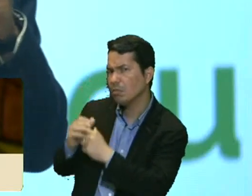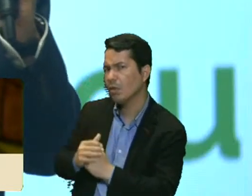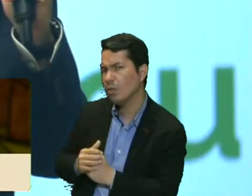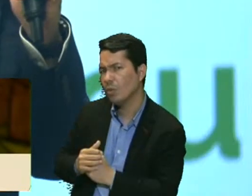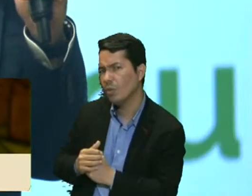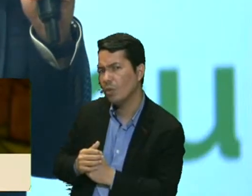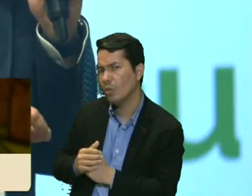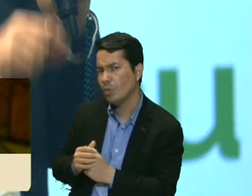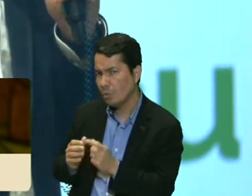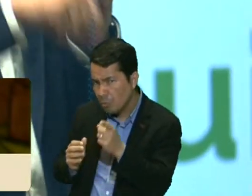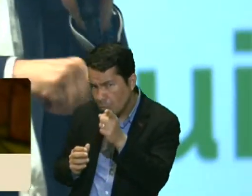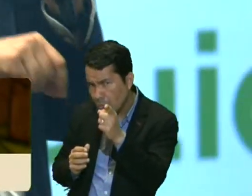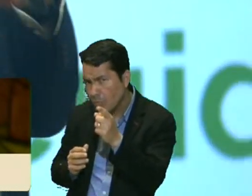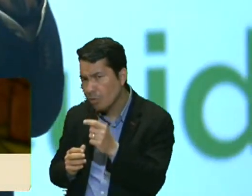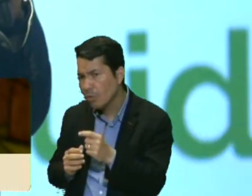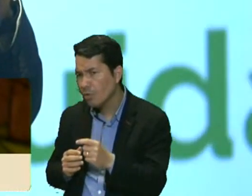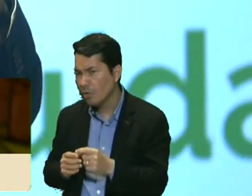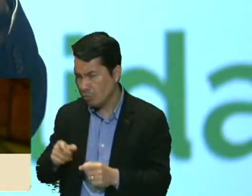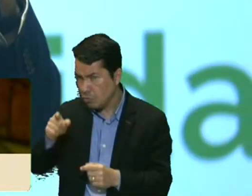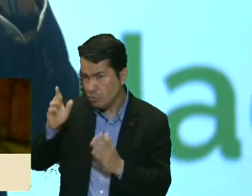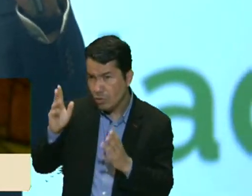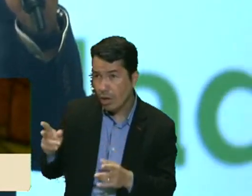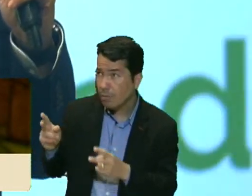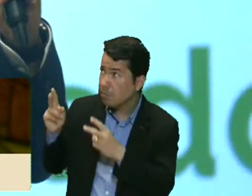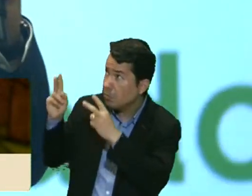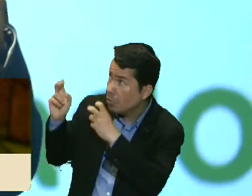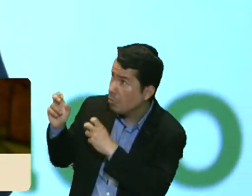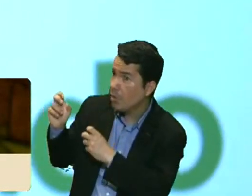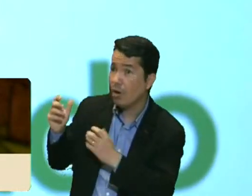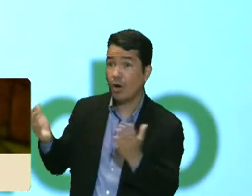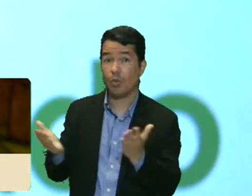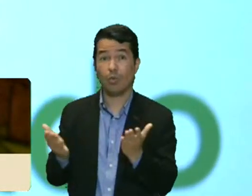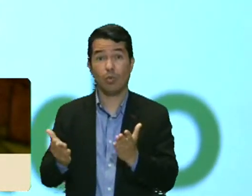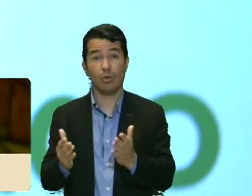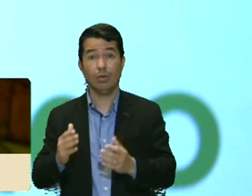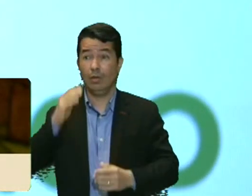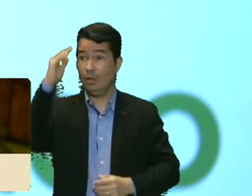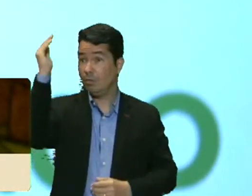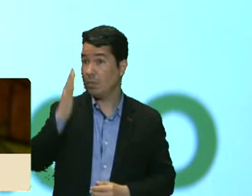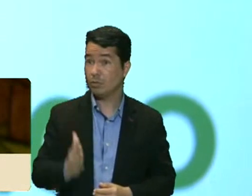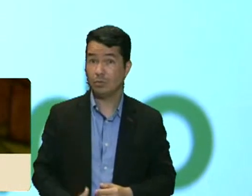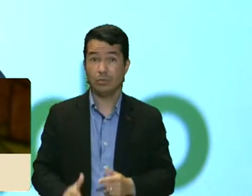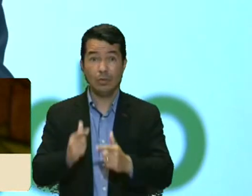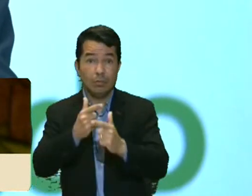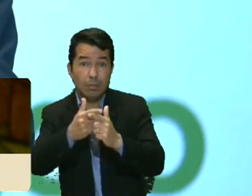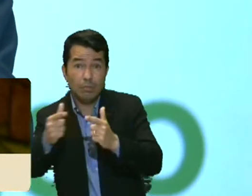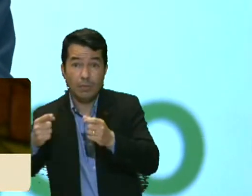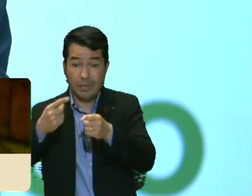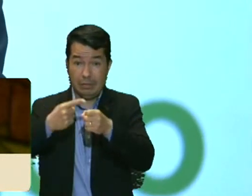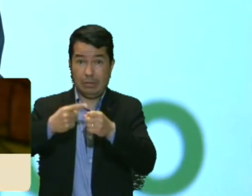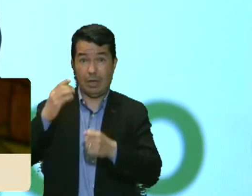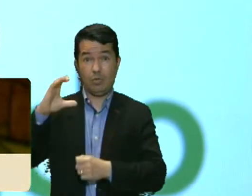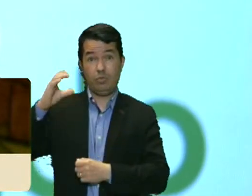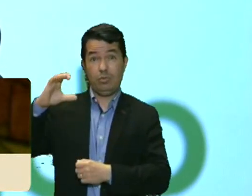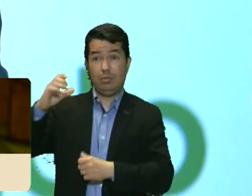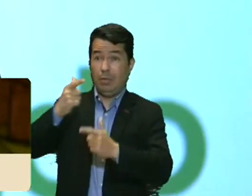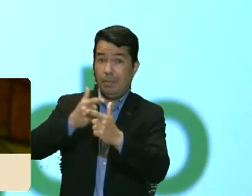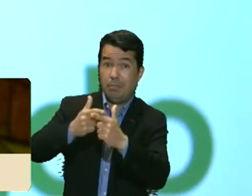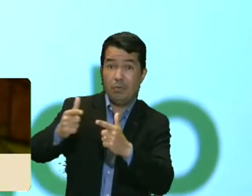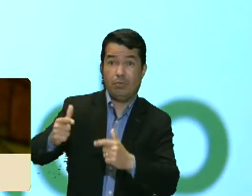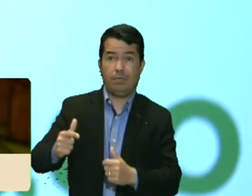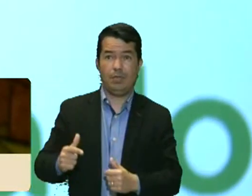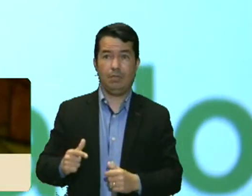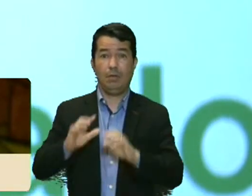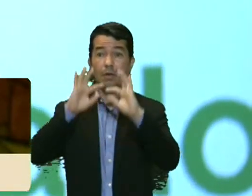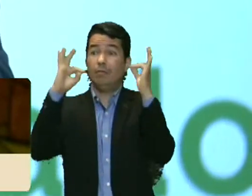testemunha e presenciar isso mesmo no momento em que a nossa nação está vivendo, que a nossa cidade está vivendo, que os